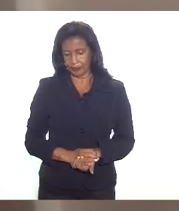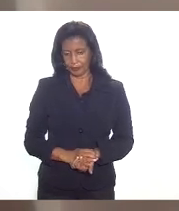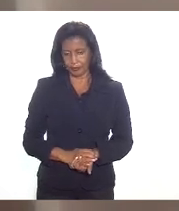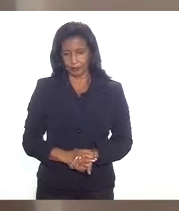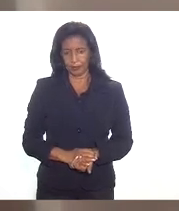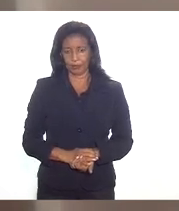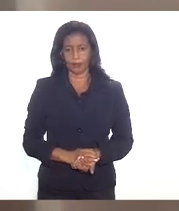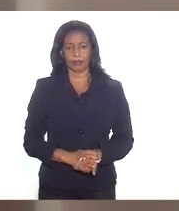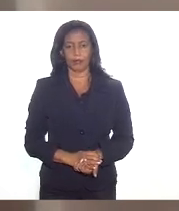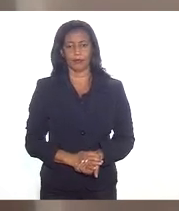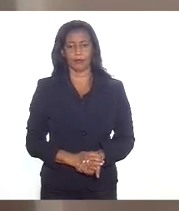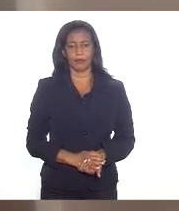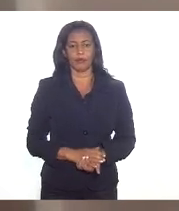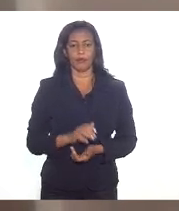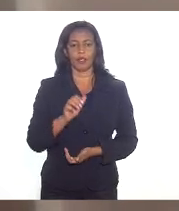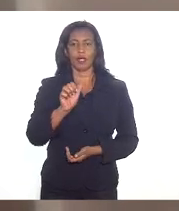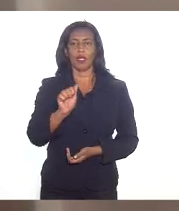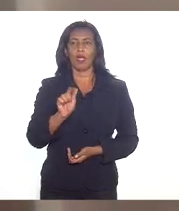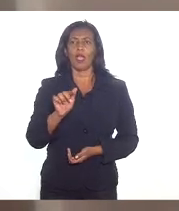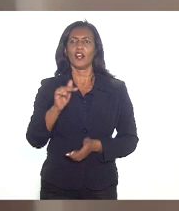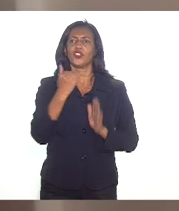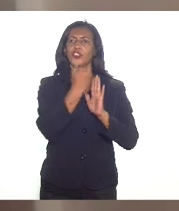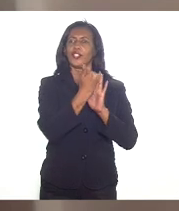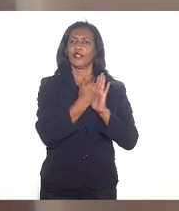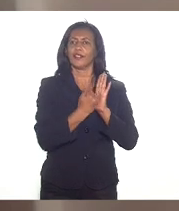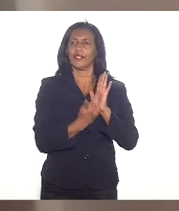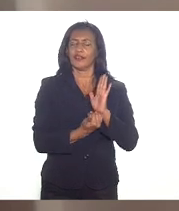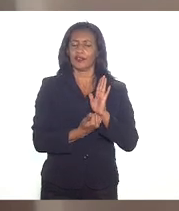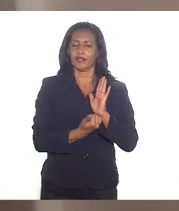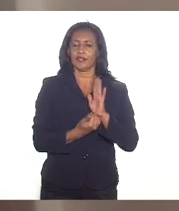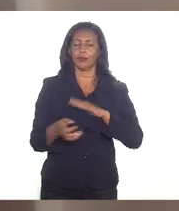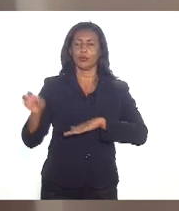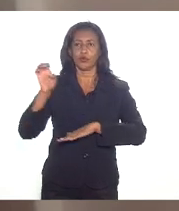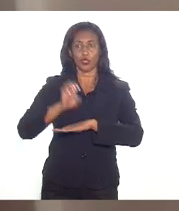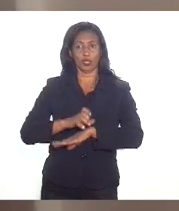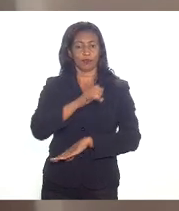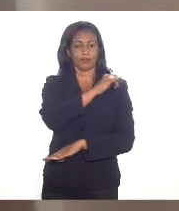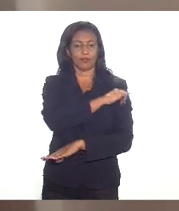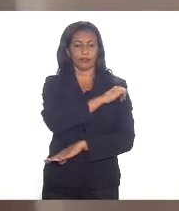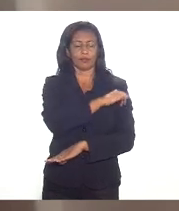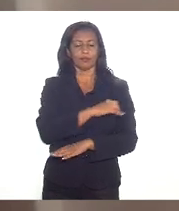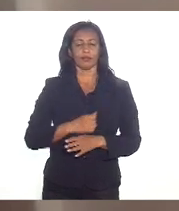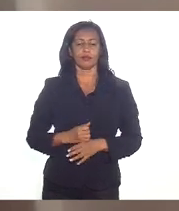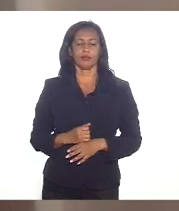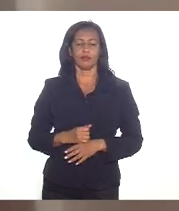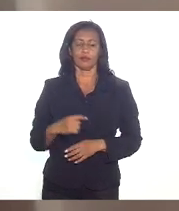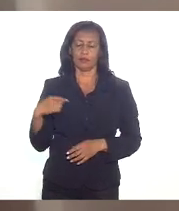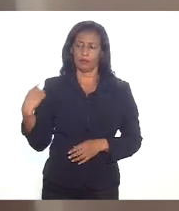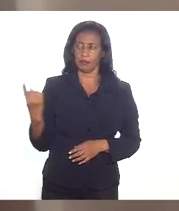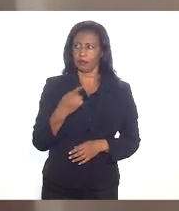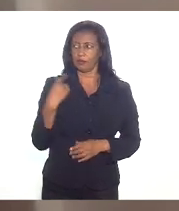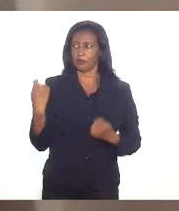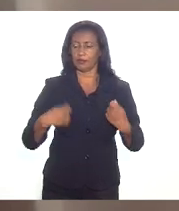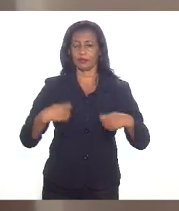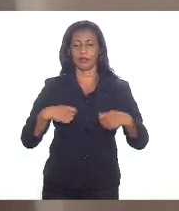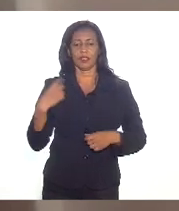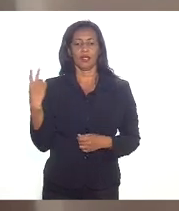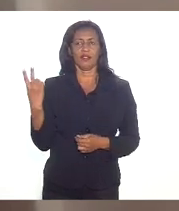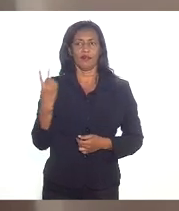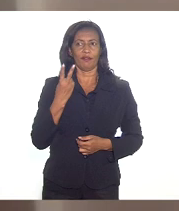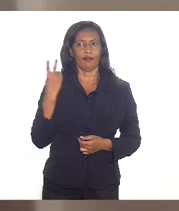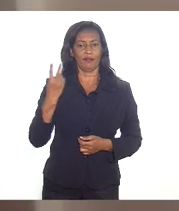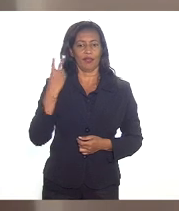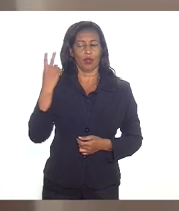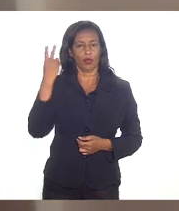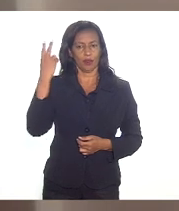Bom, qual é a agenda? Já vai já terminando, né? Qual é a agenda para o estado do Rio de Janeiro? A gente precisa valorizar mais o